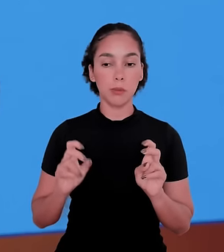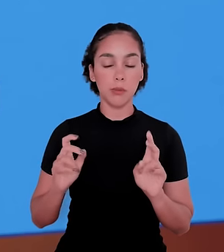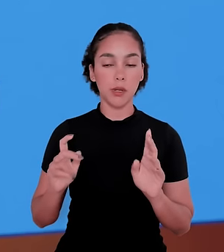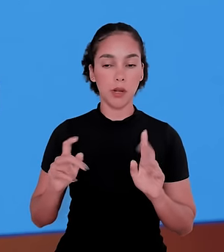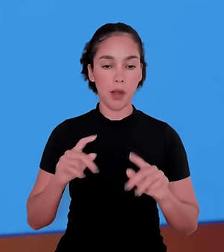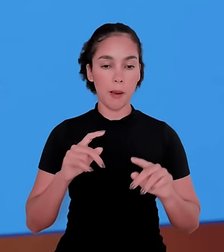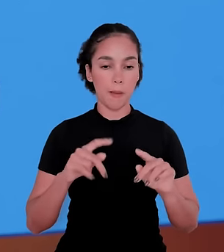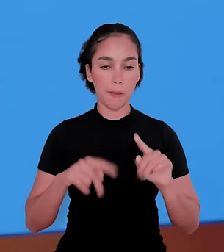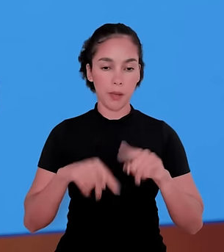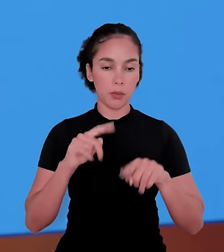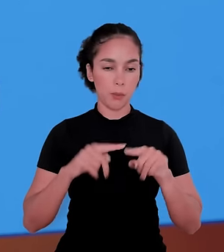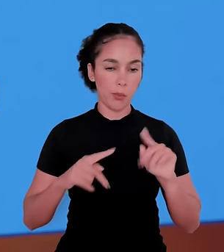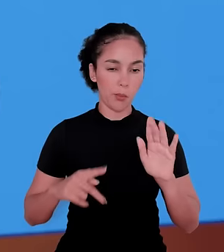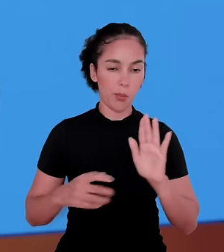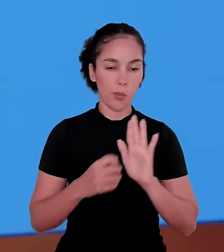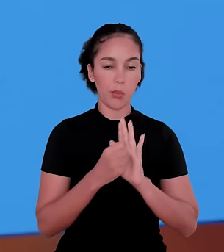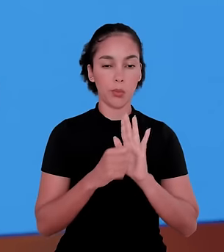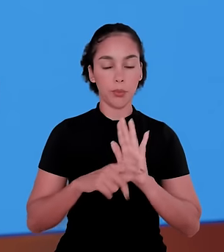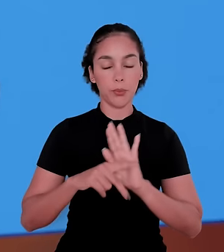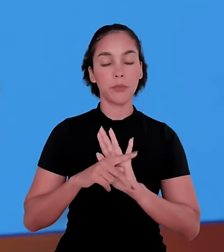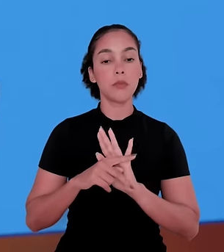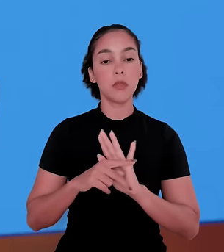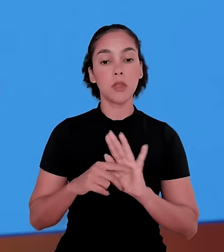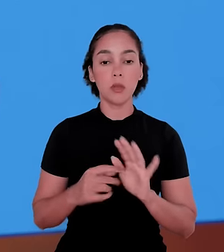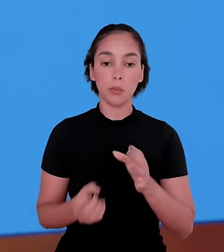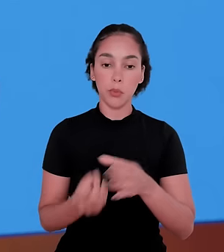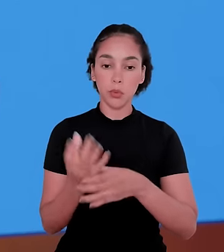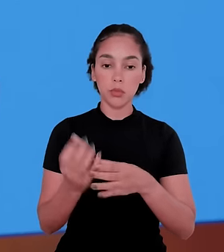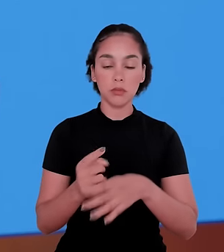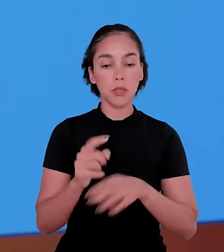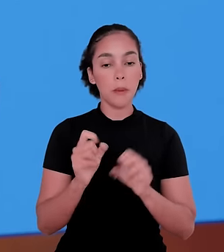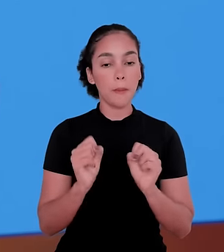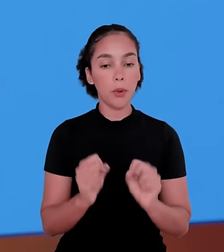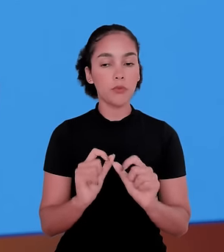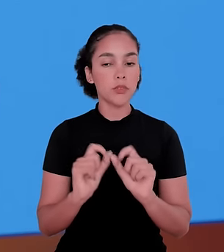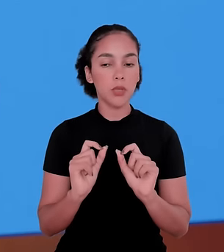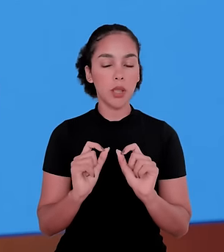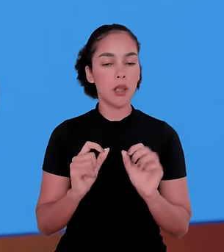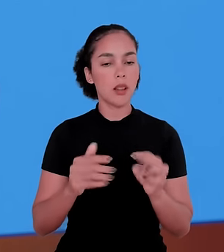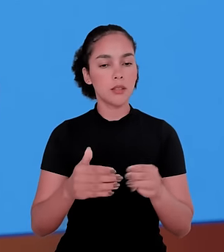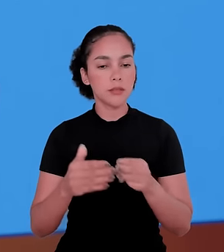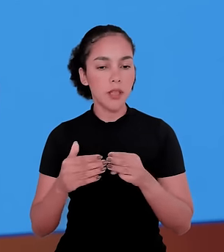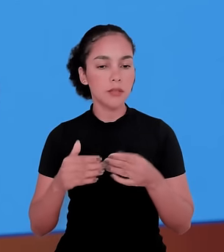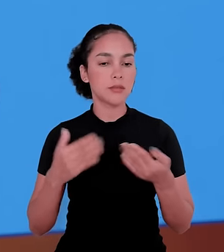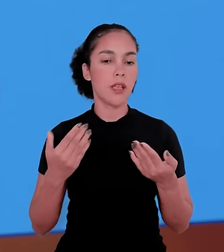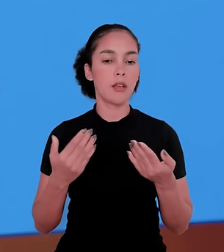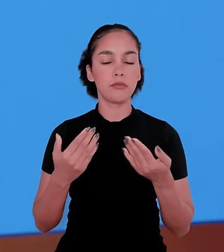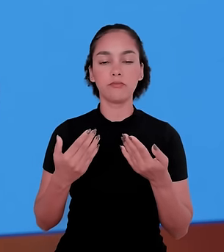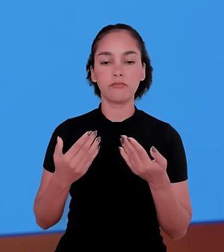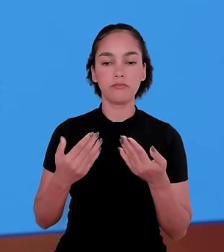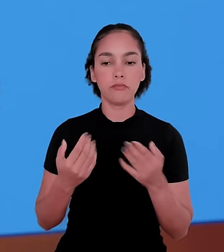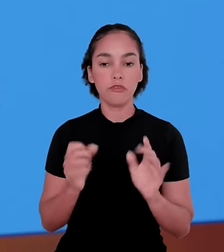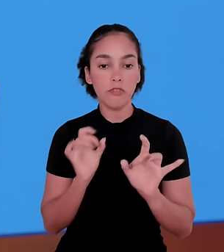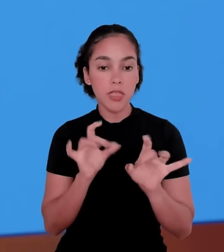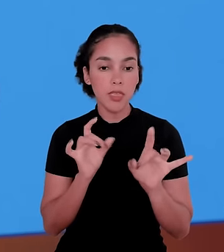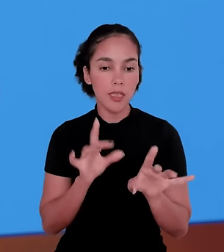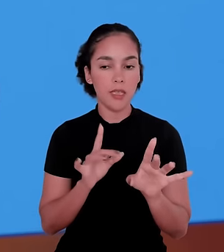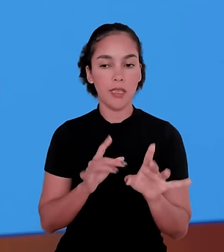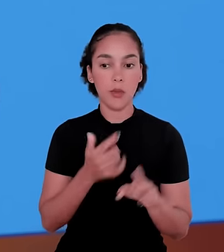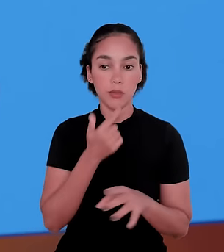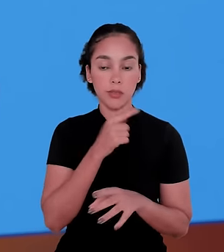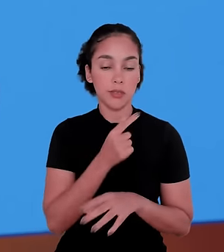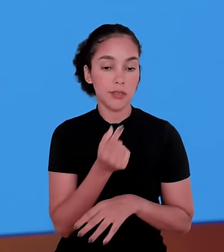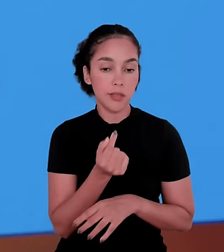com a proteção da marca você pode eh fazer licenciamento vender aquela marca e ganhar dinheiro com